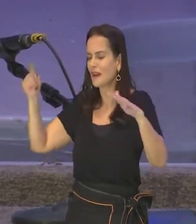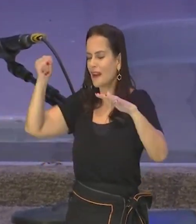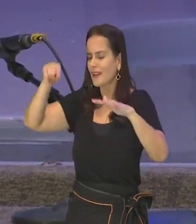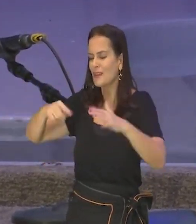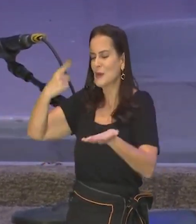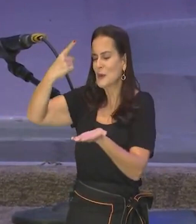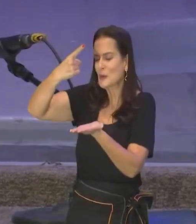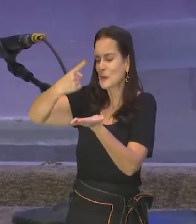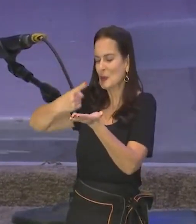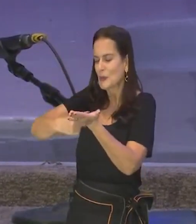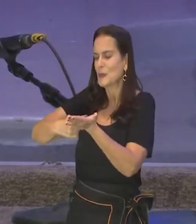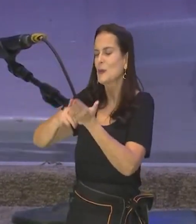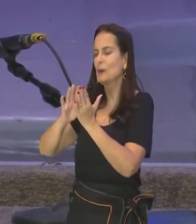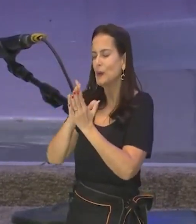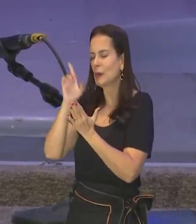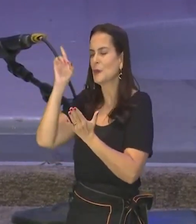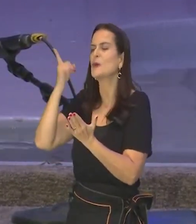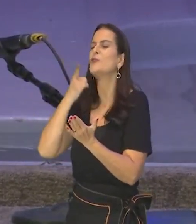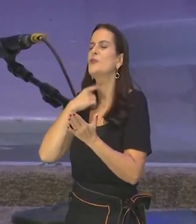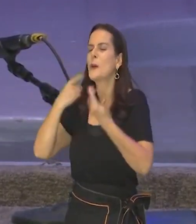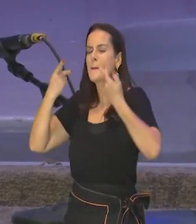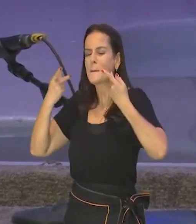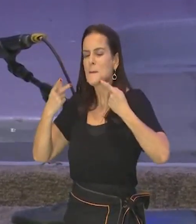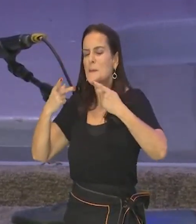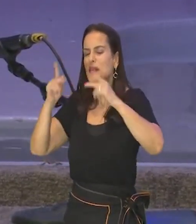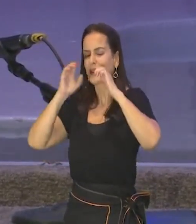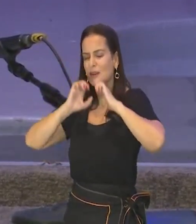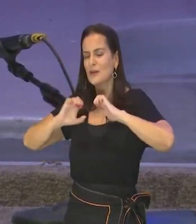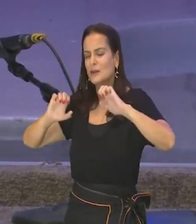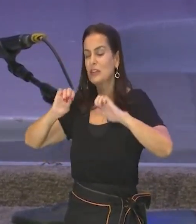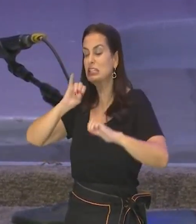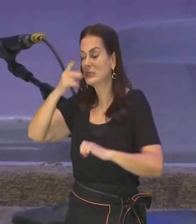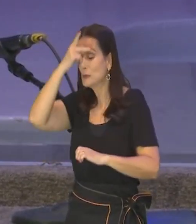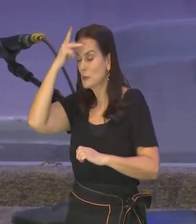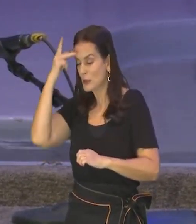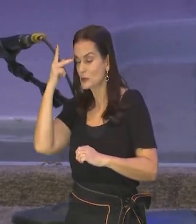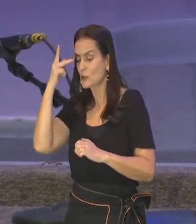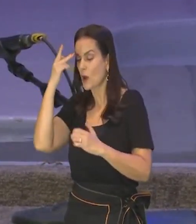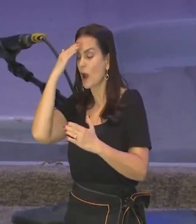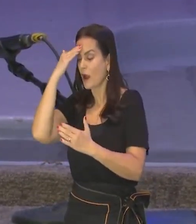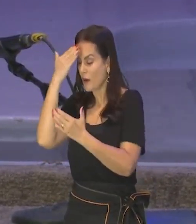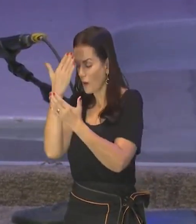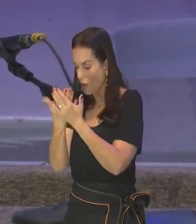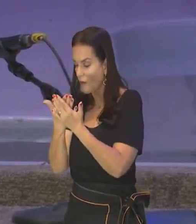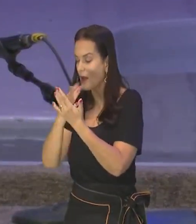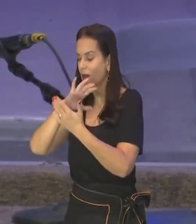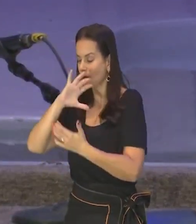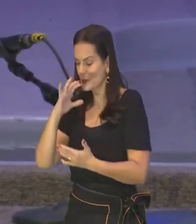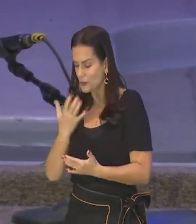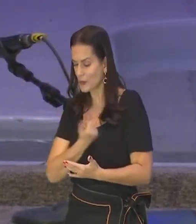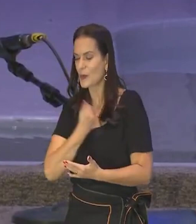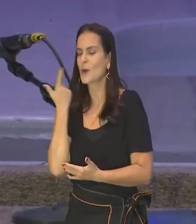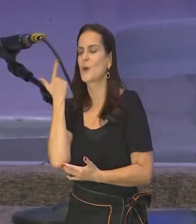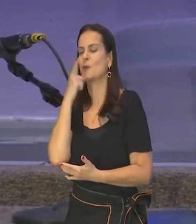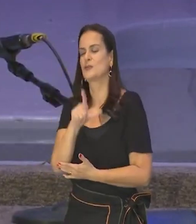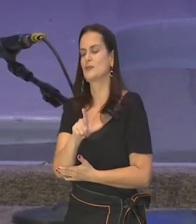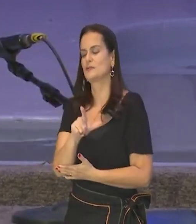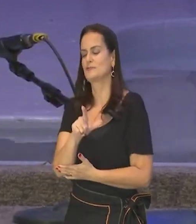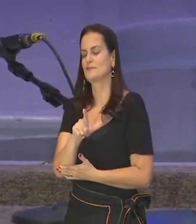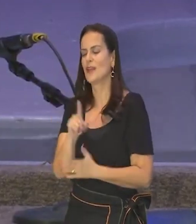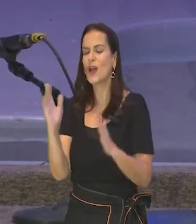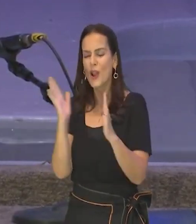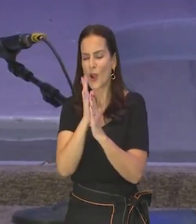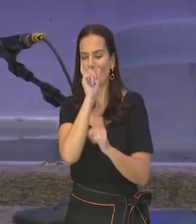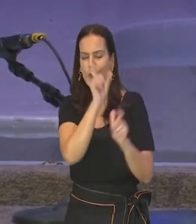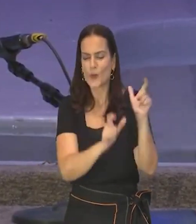cumprindo a Tua palavra, que é pregar o Teu Evangelho. Quem crer e for batizado será salvo, e nós Te louvamos por estas